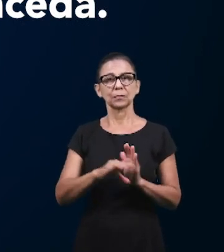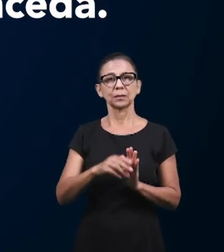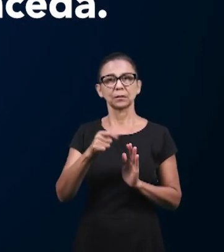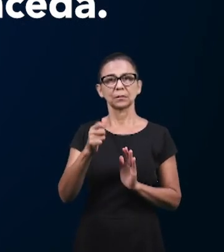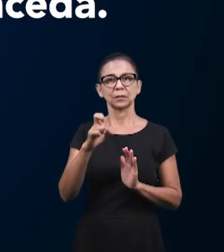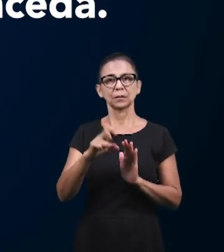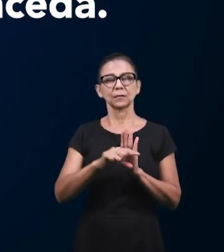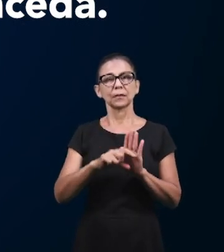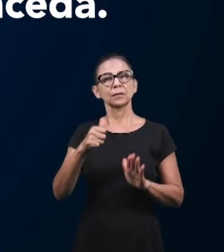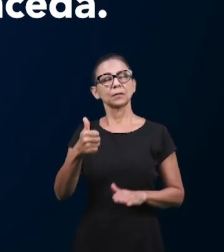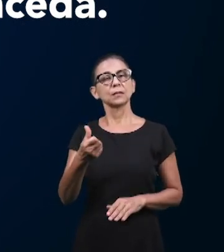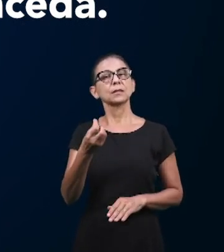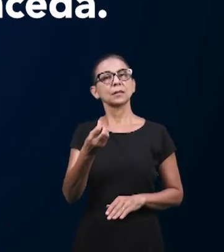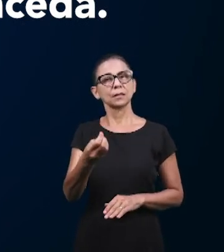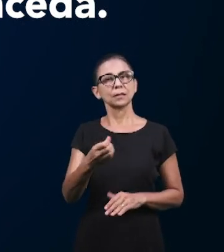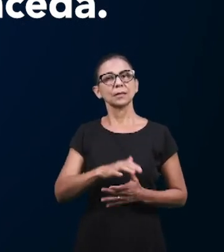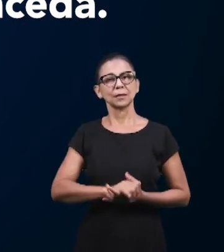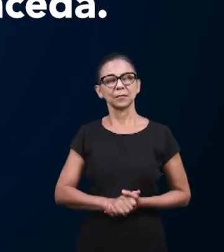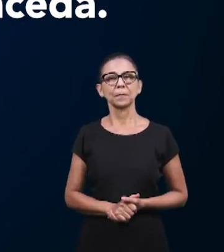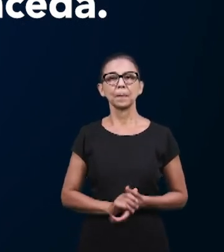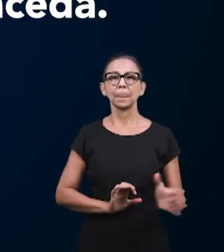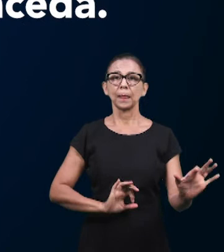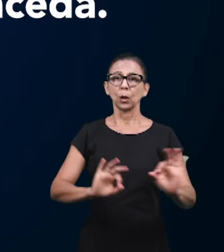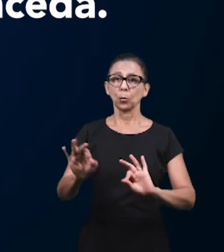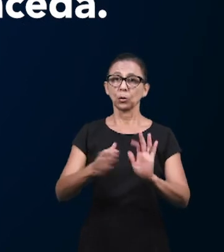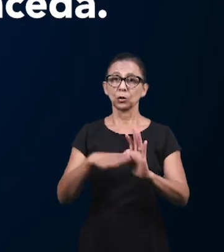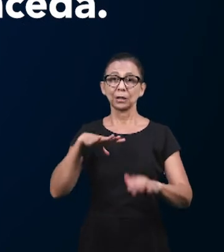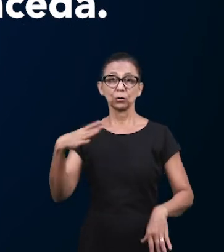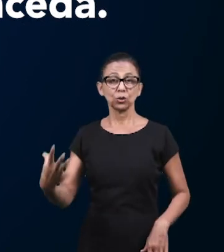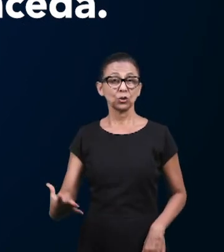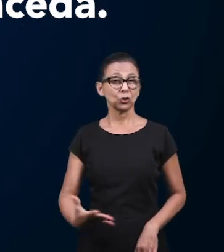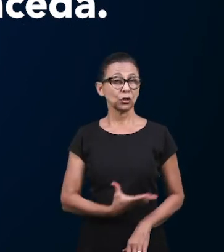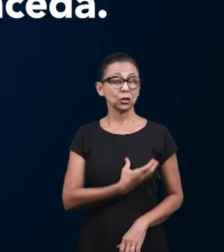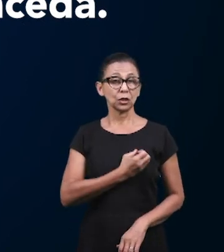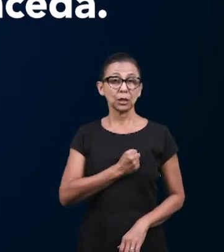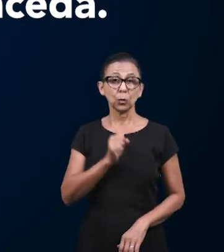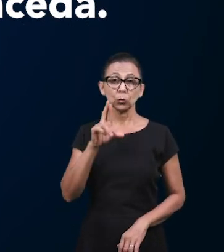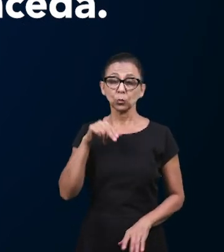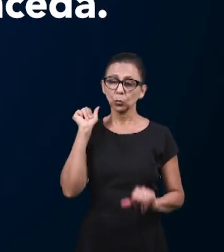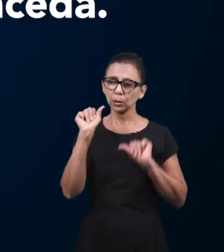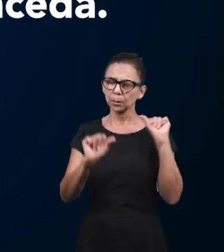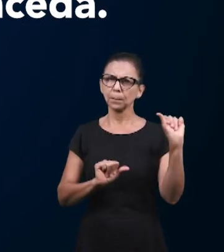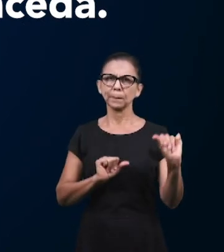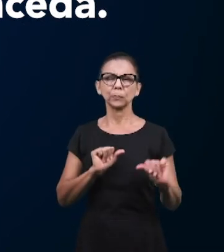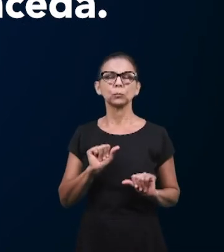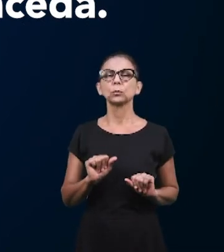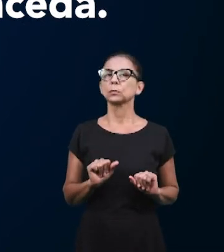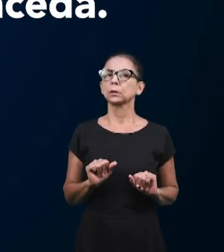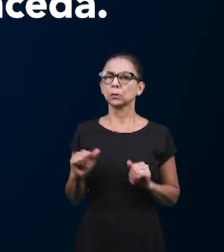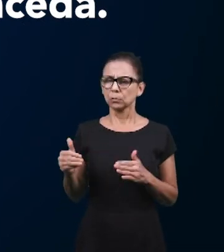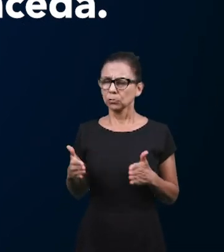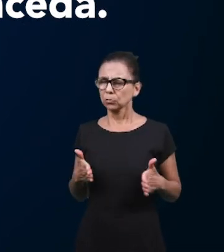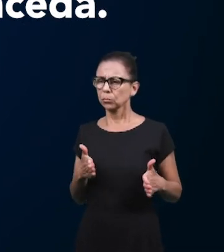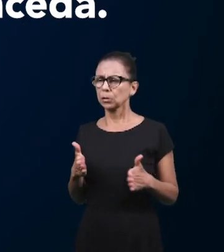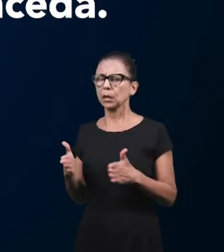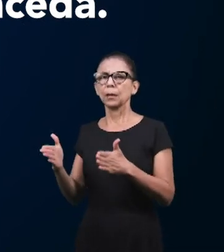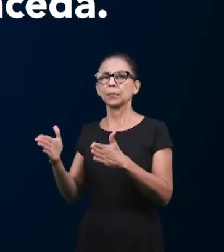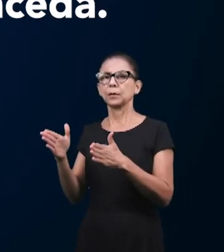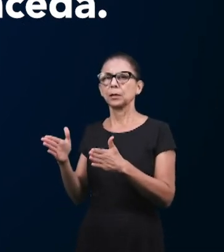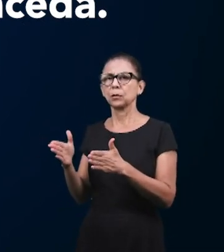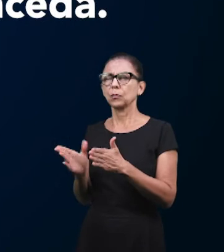verso 16. O projeto de salvação é imutável nas nossas vidas. Andar neste caminho é viver